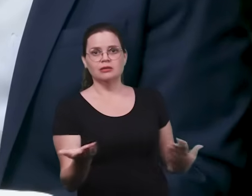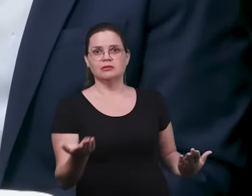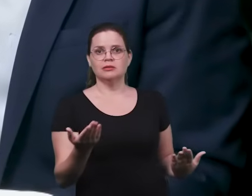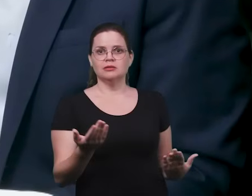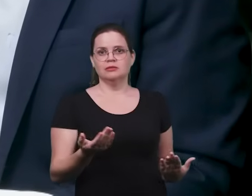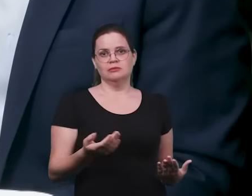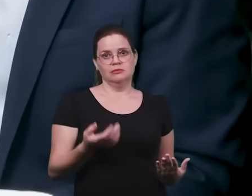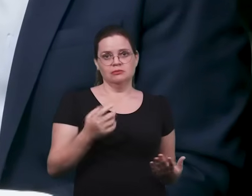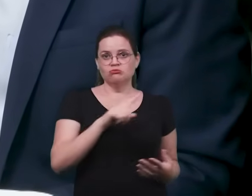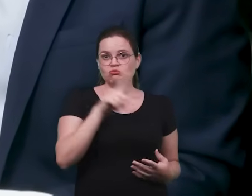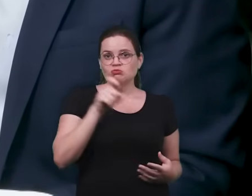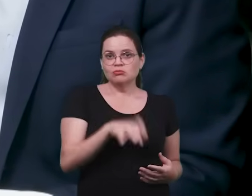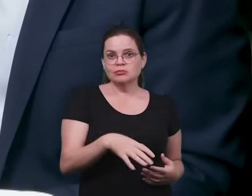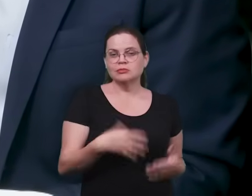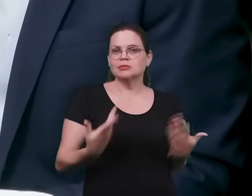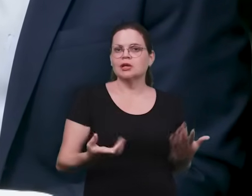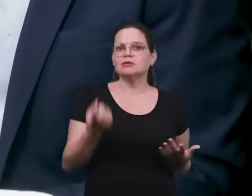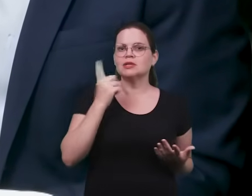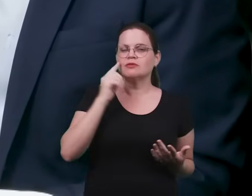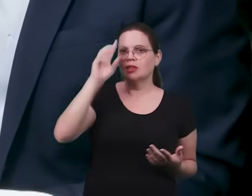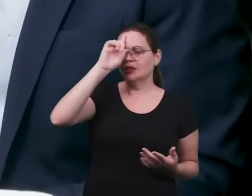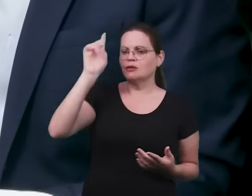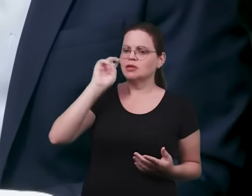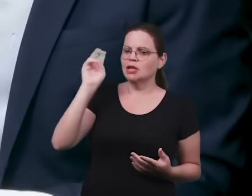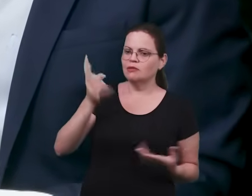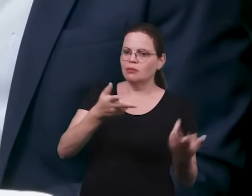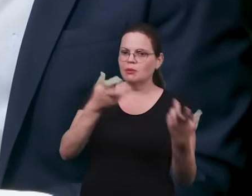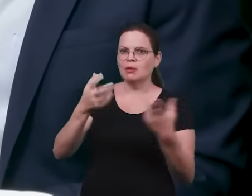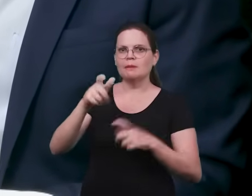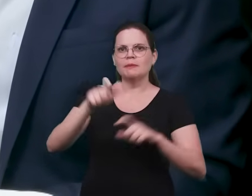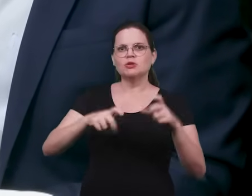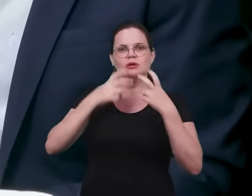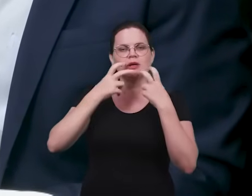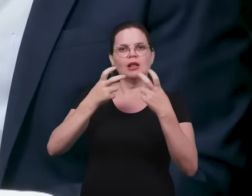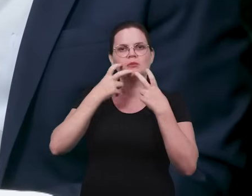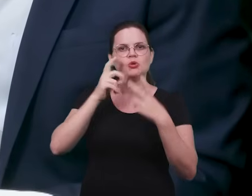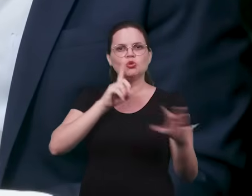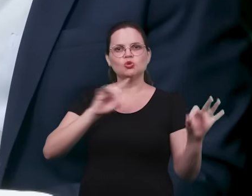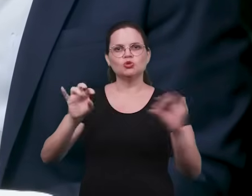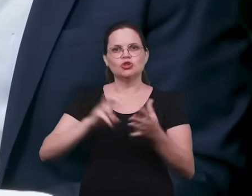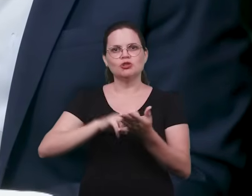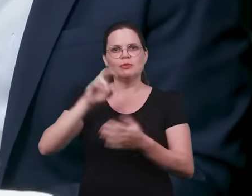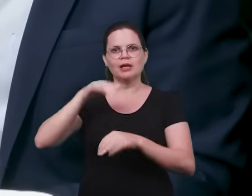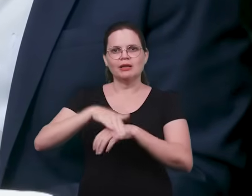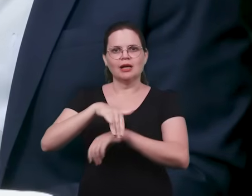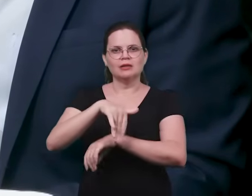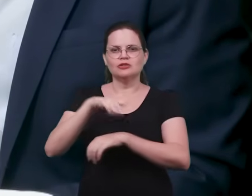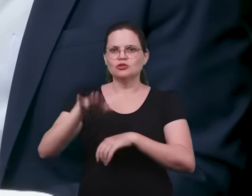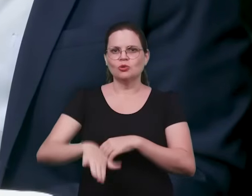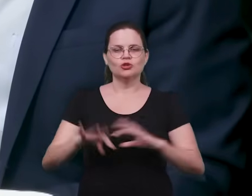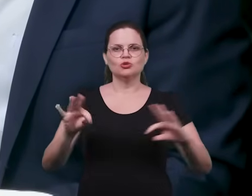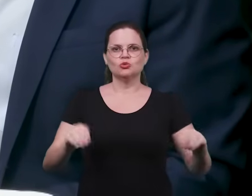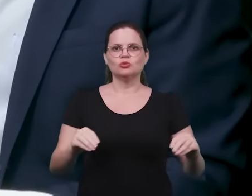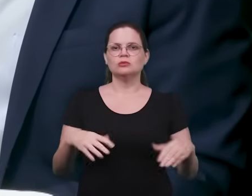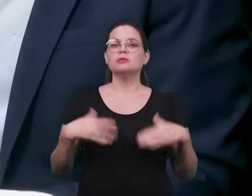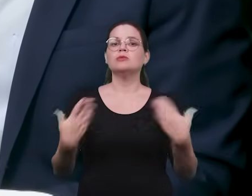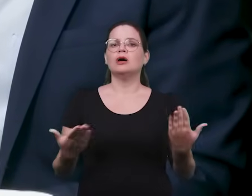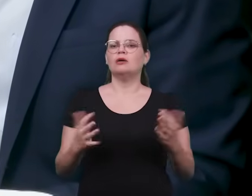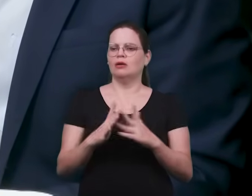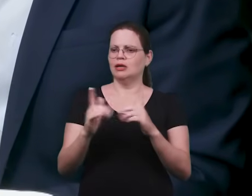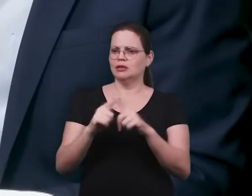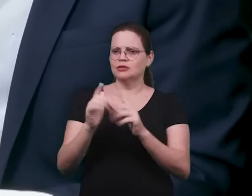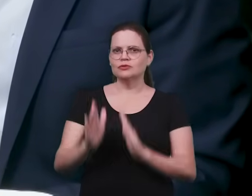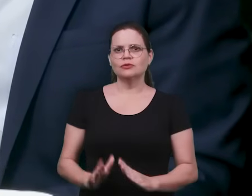dia e de noite? Quem é que clama de dia e de noite? A igreja. Qual é o clamor da igreja?